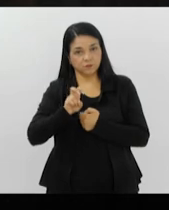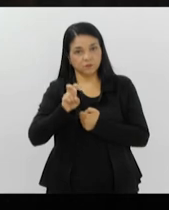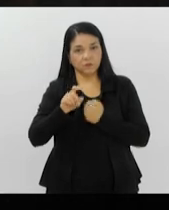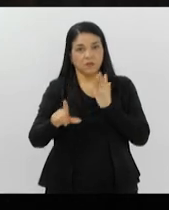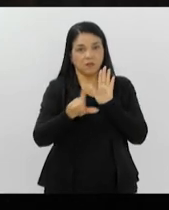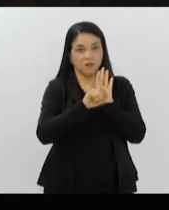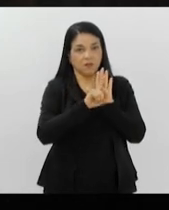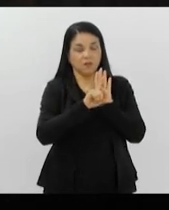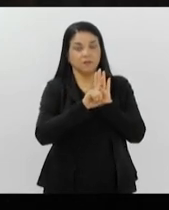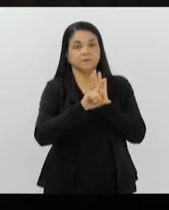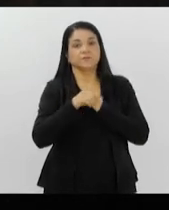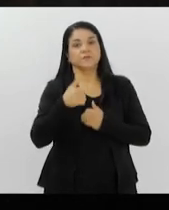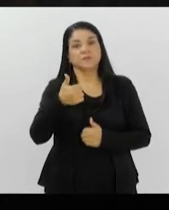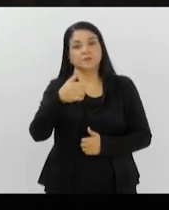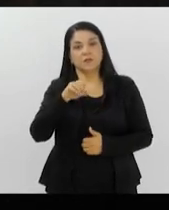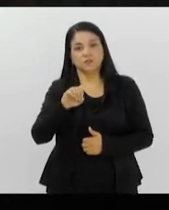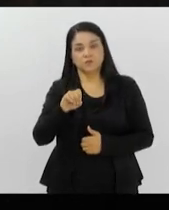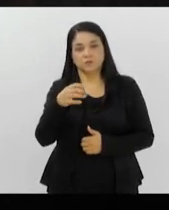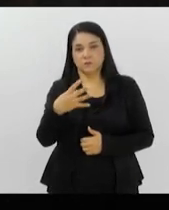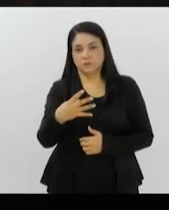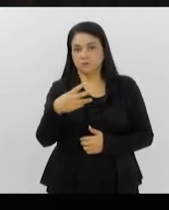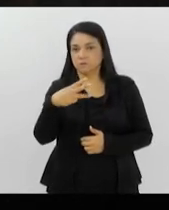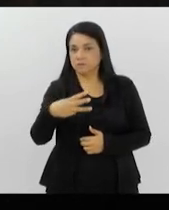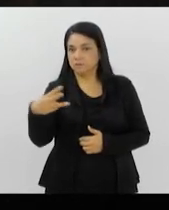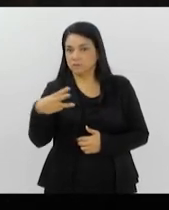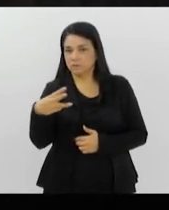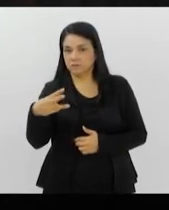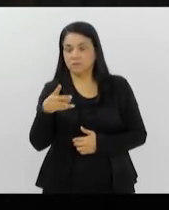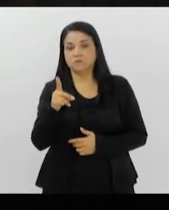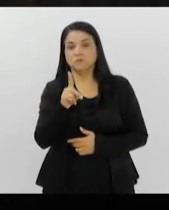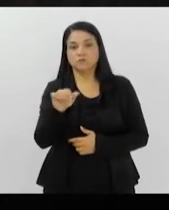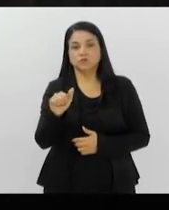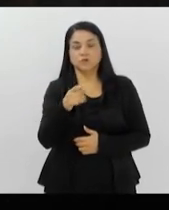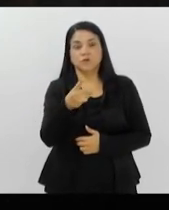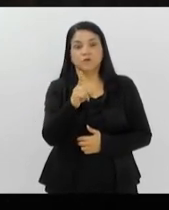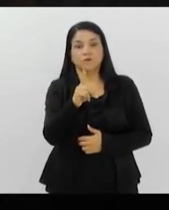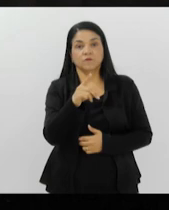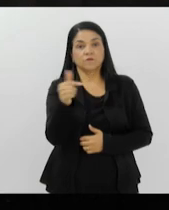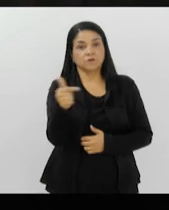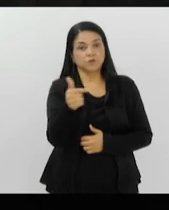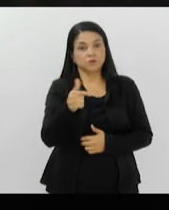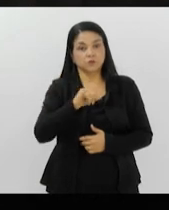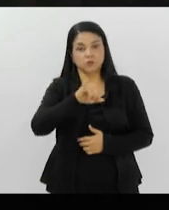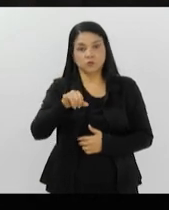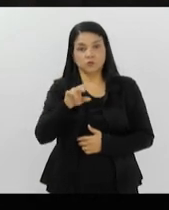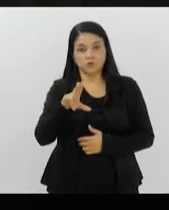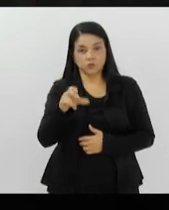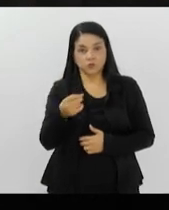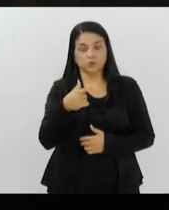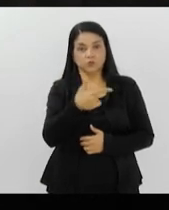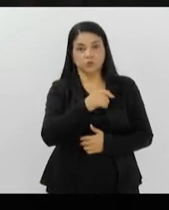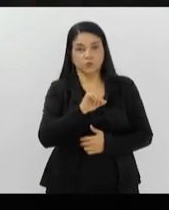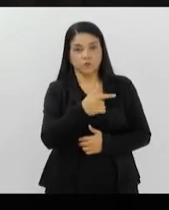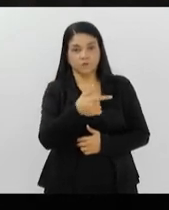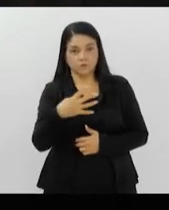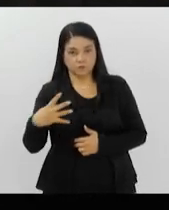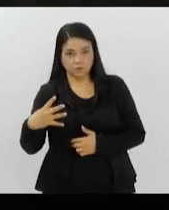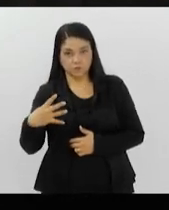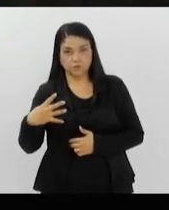lei 10.433, de 22 de junho de 24, para